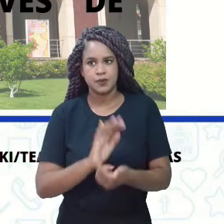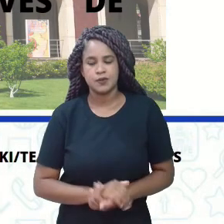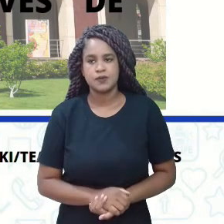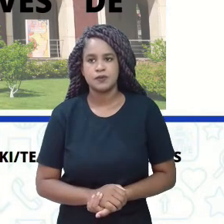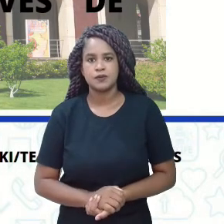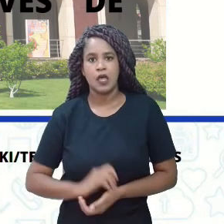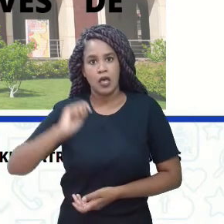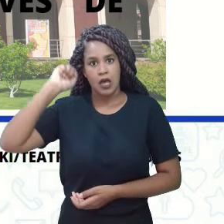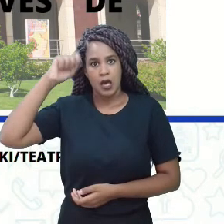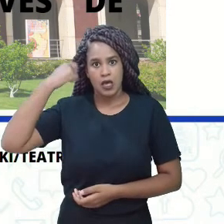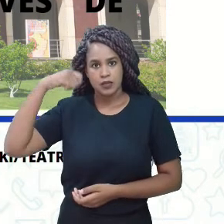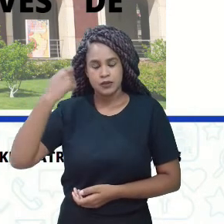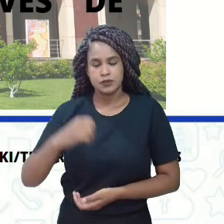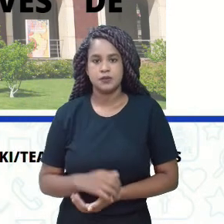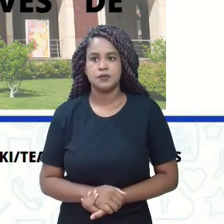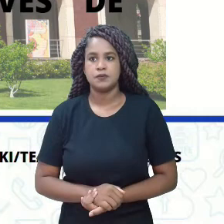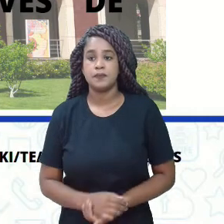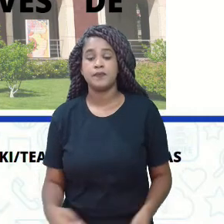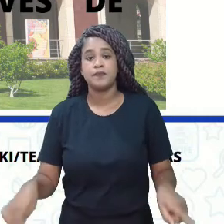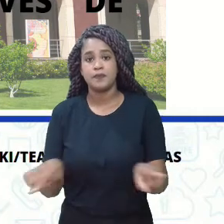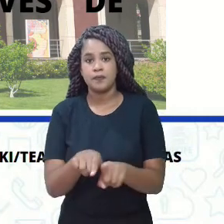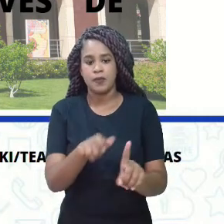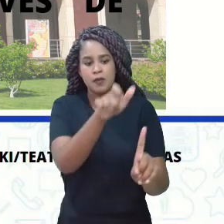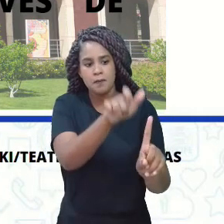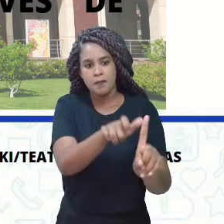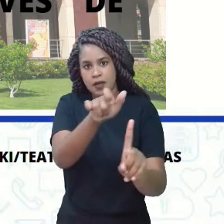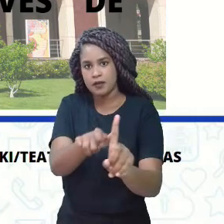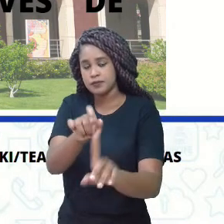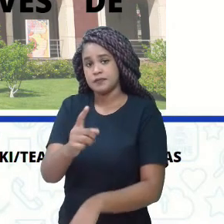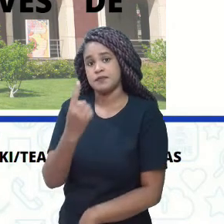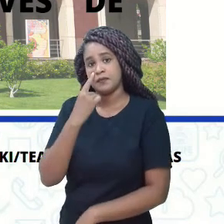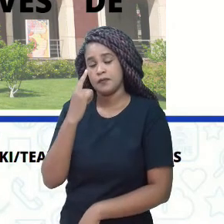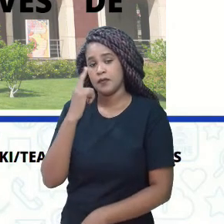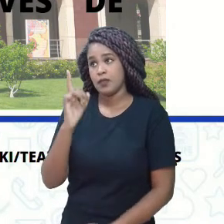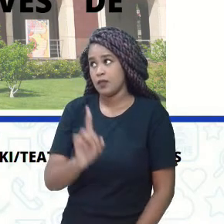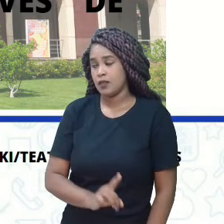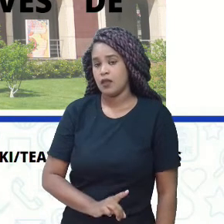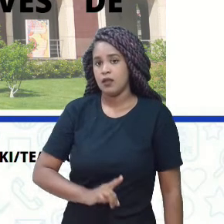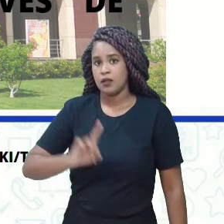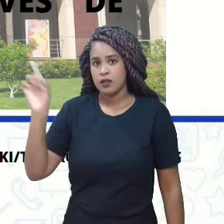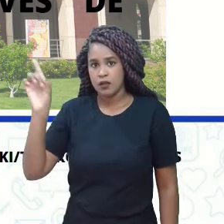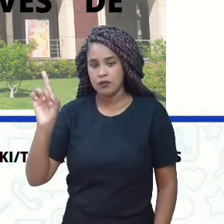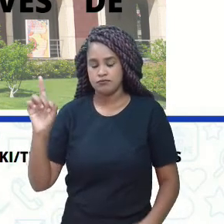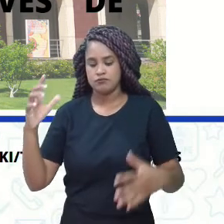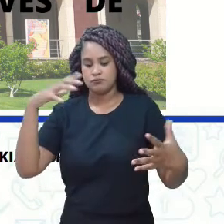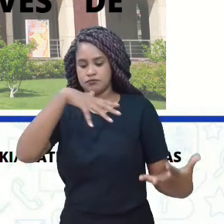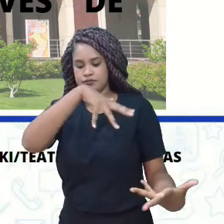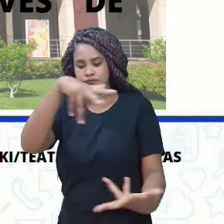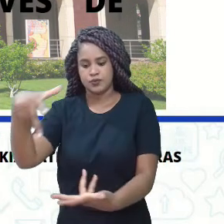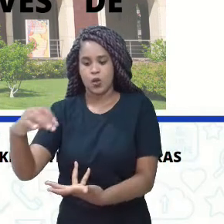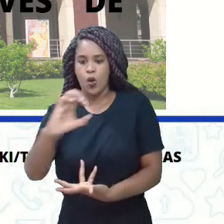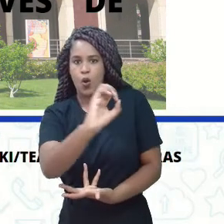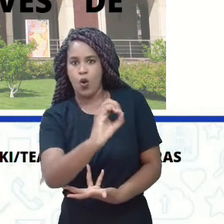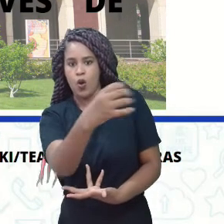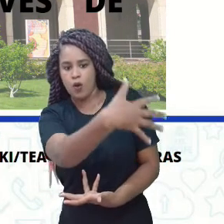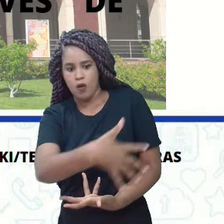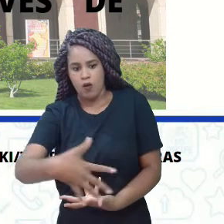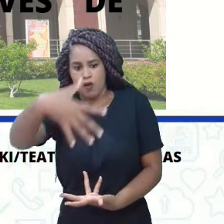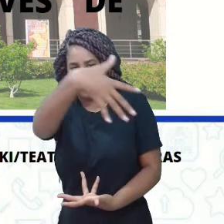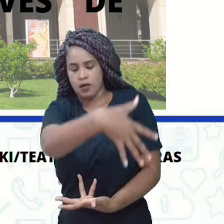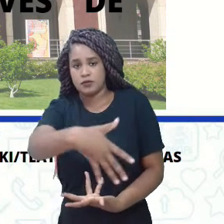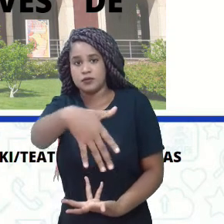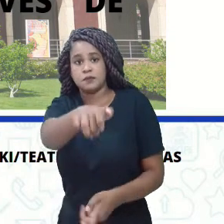e manipulador. Os personagens. No Oriente, todos os personagens que participam do teatro de sombras, eles